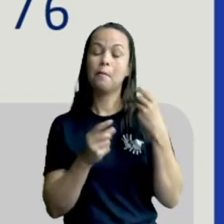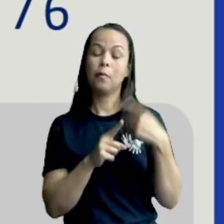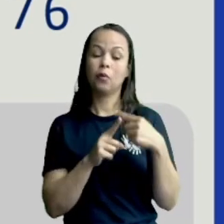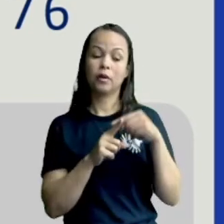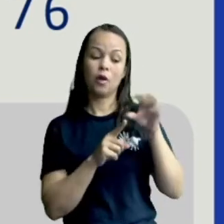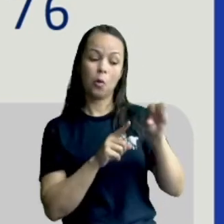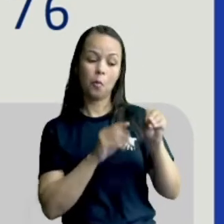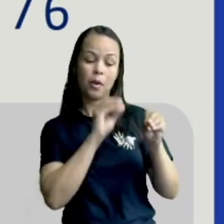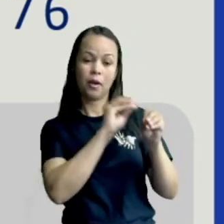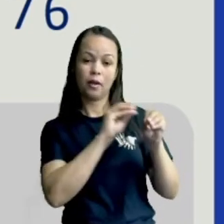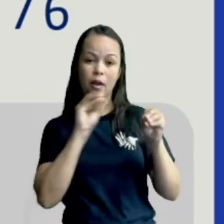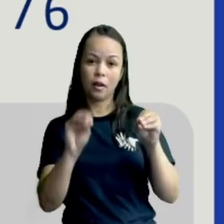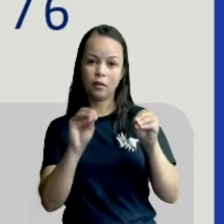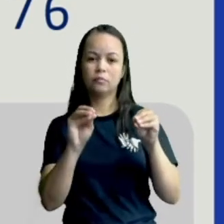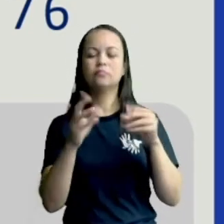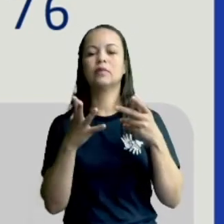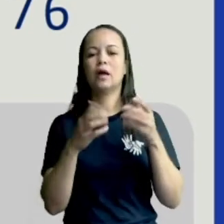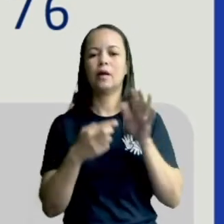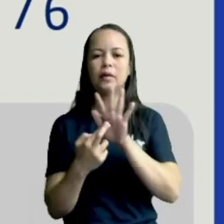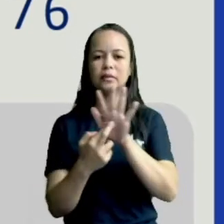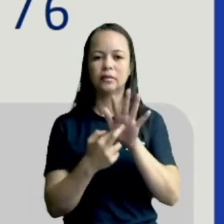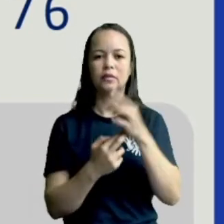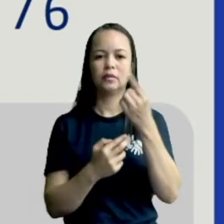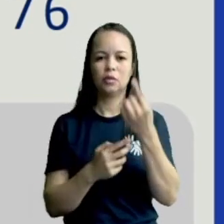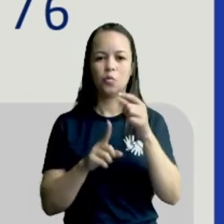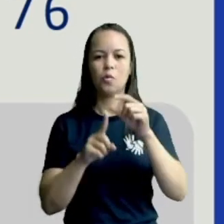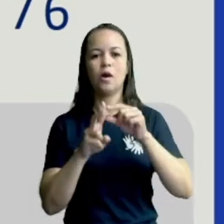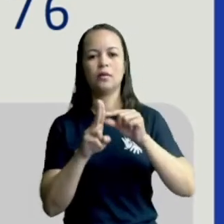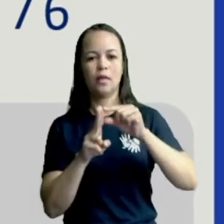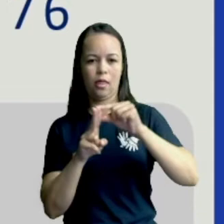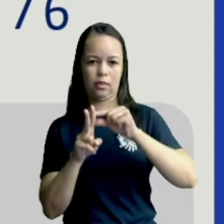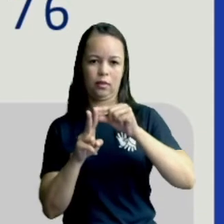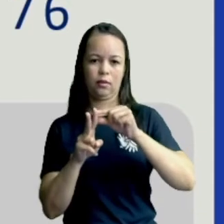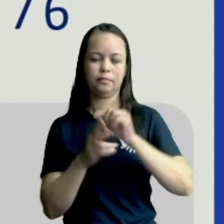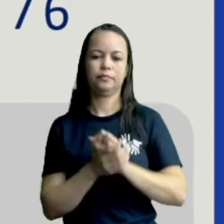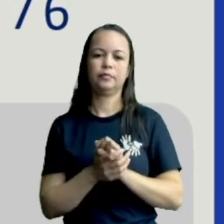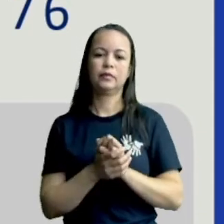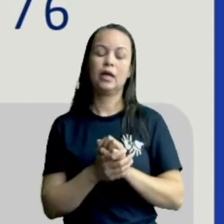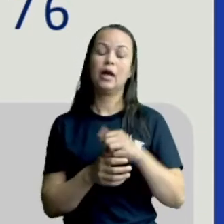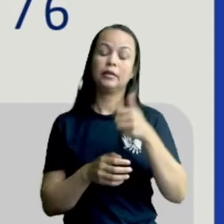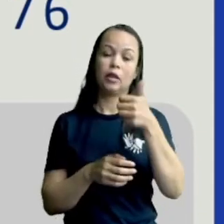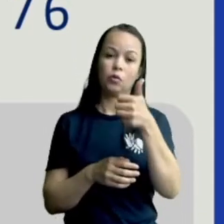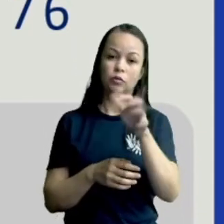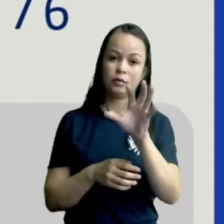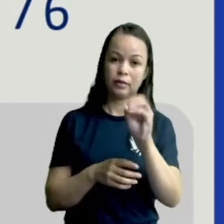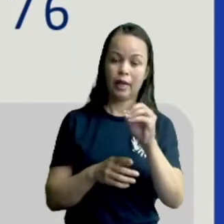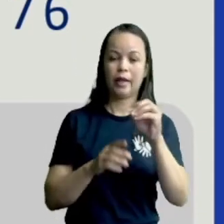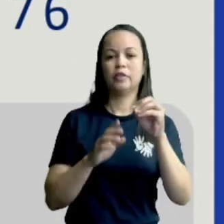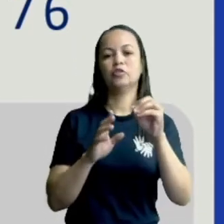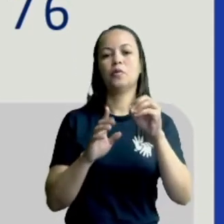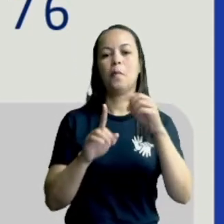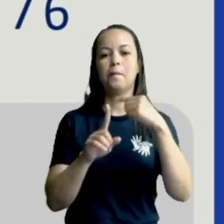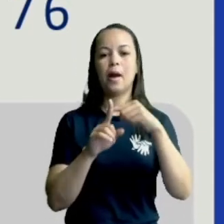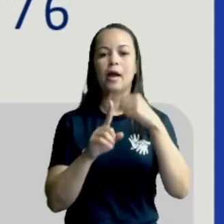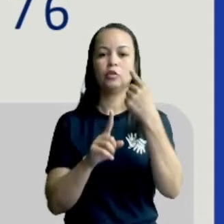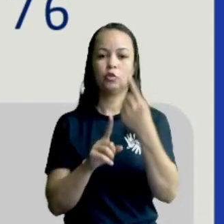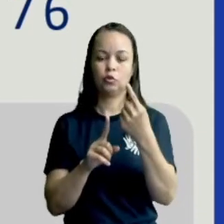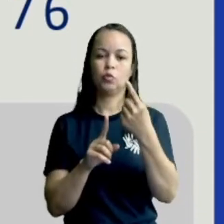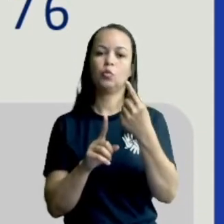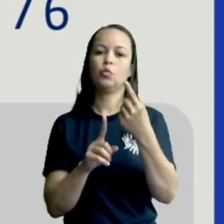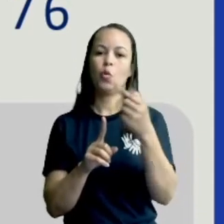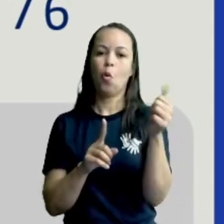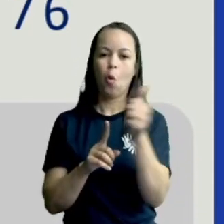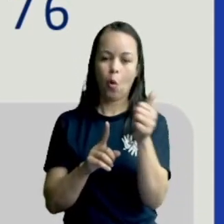a representação de uma dezena. E aí fiz aqui 10 mais 1, 11, 11 menos 4, 7. Agora eu